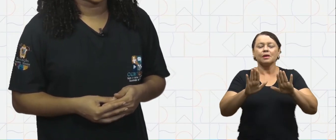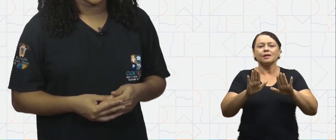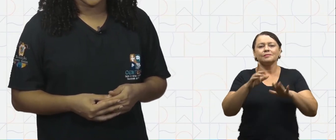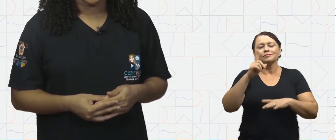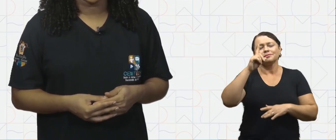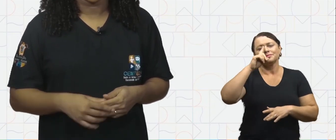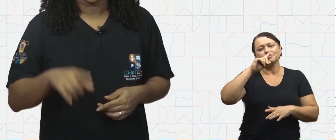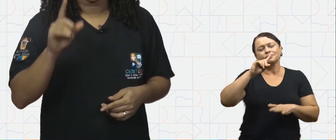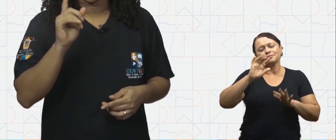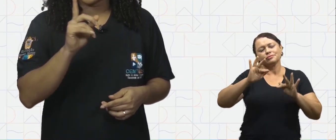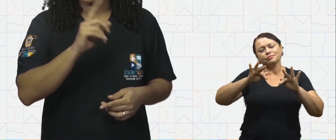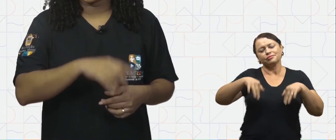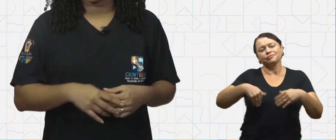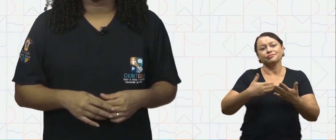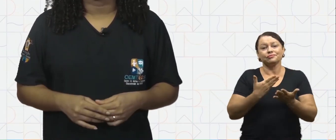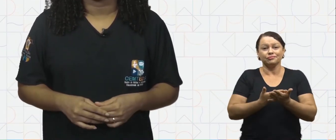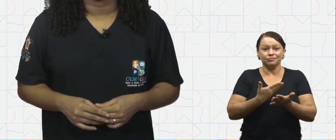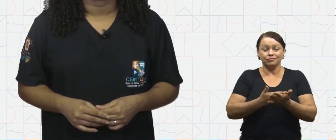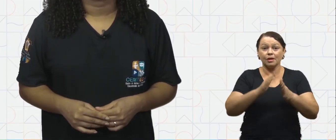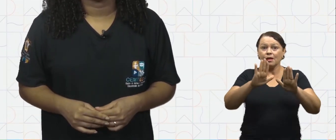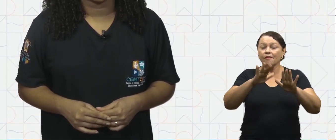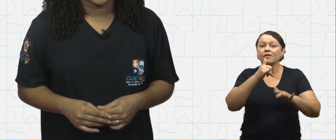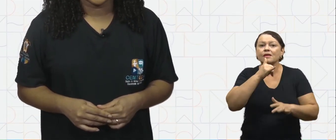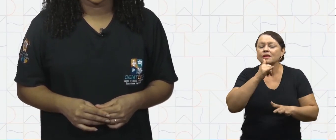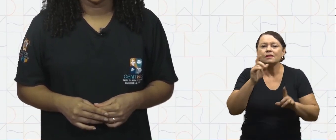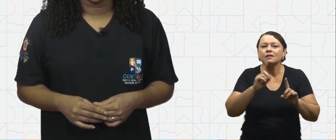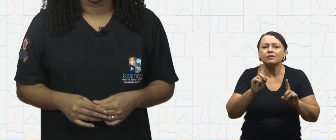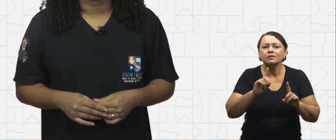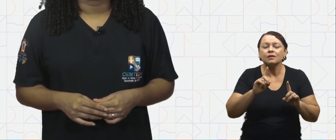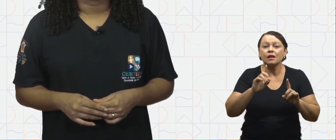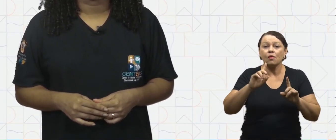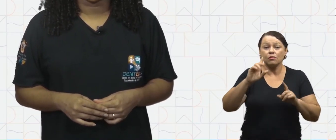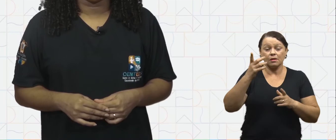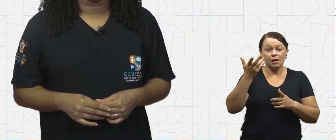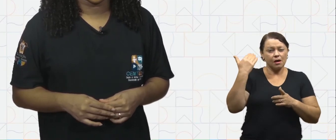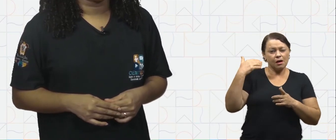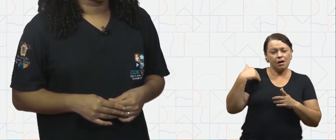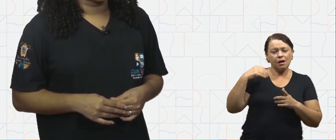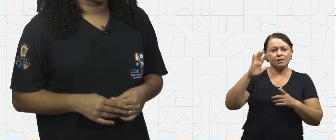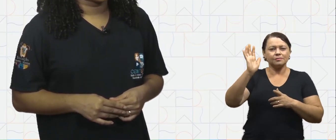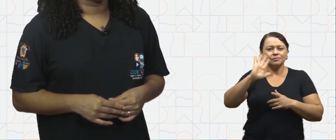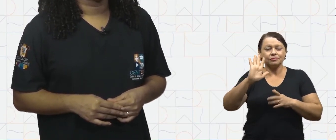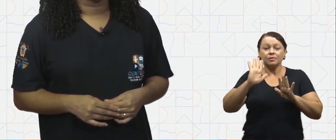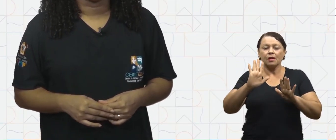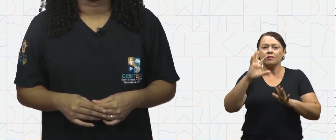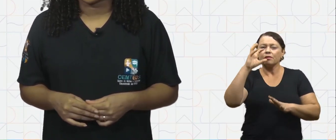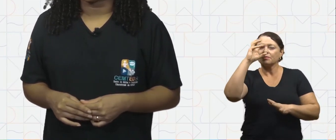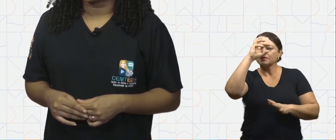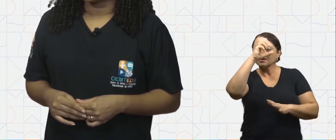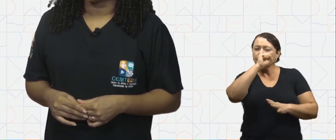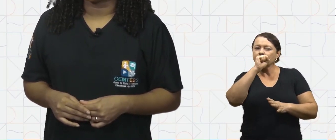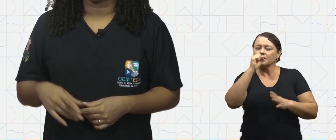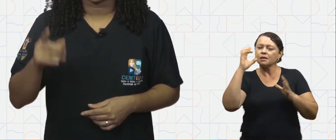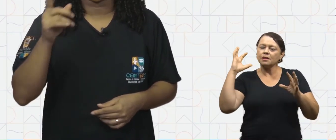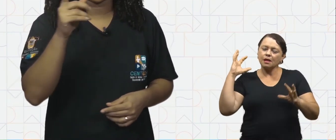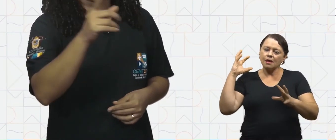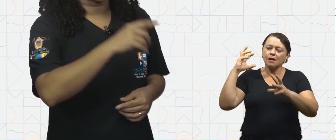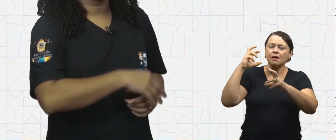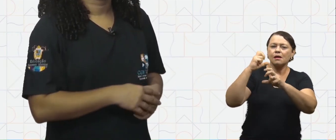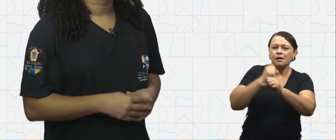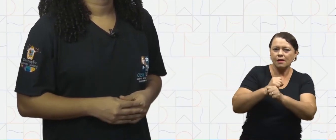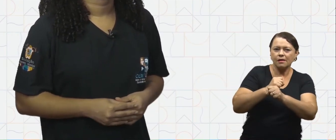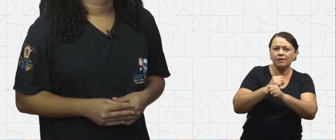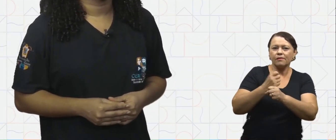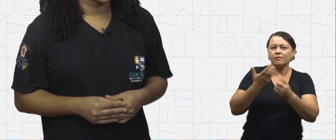aula está chegando ao fim. Não fique triste. Antes de me despedir, vamos relembrar o que aprendemos na aula de hoje. Presta